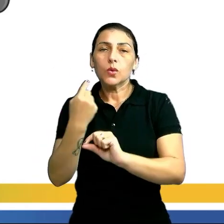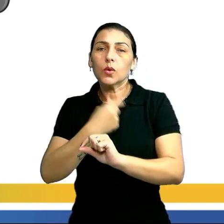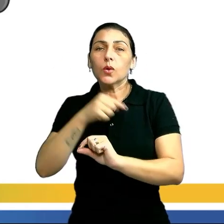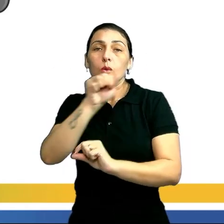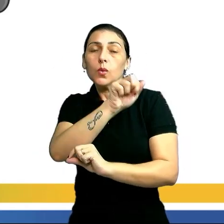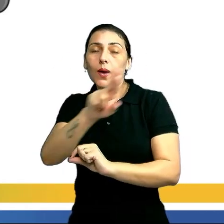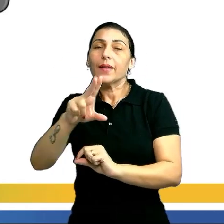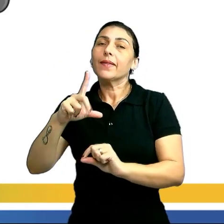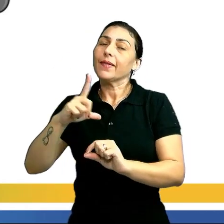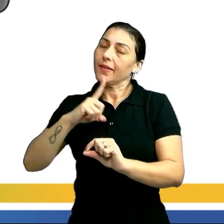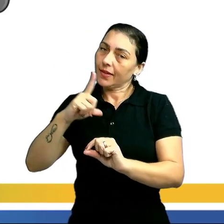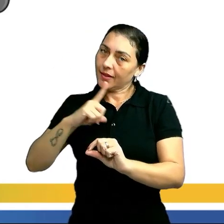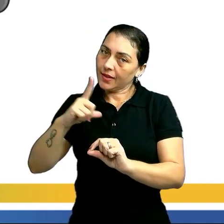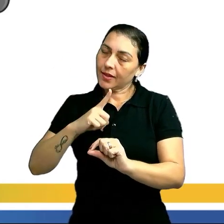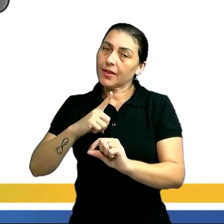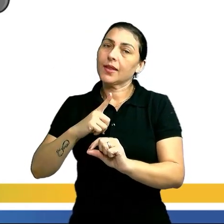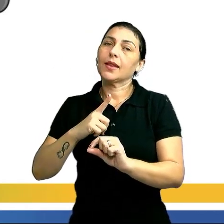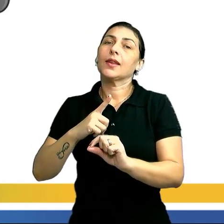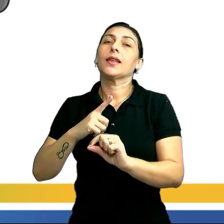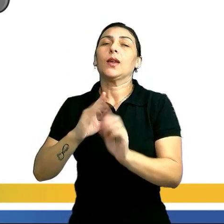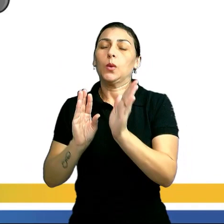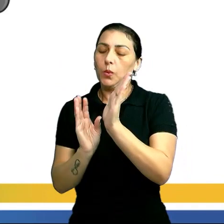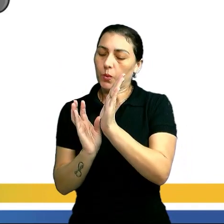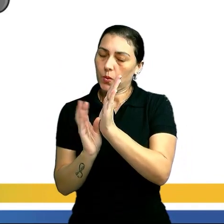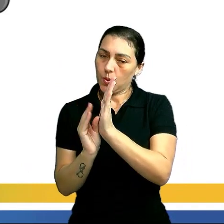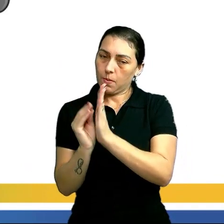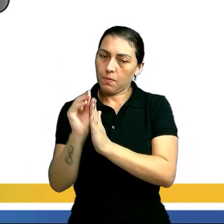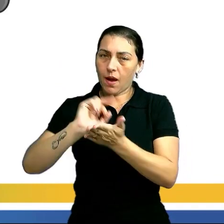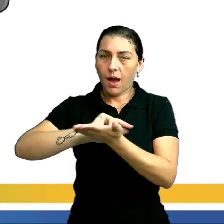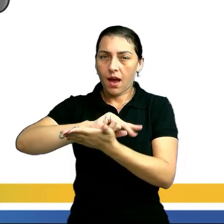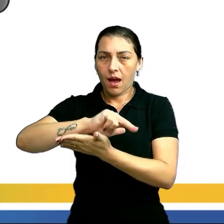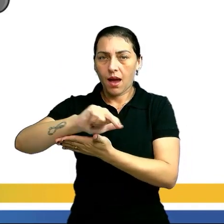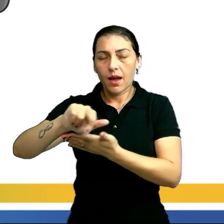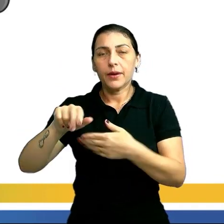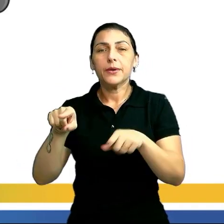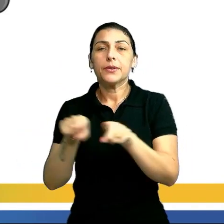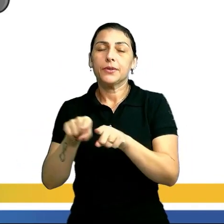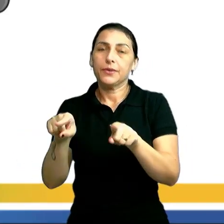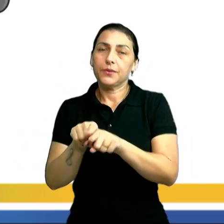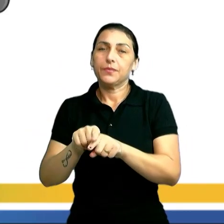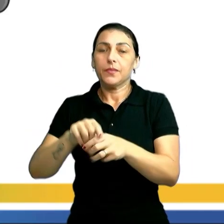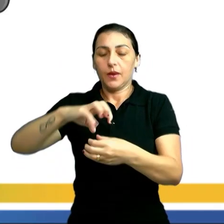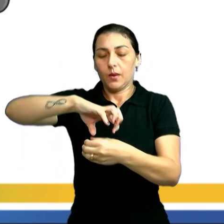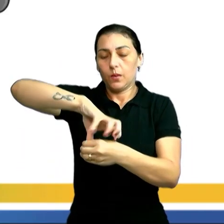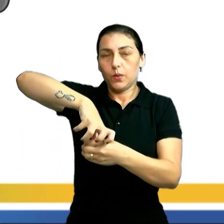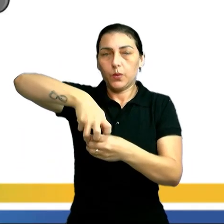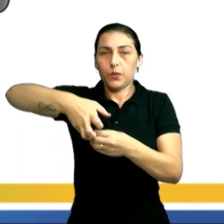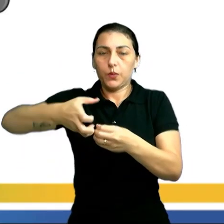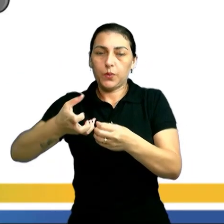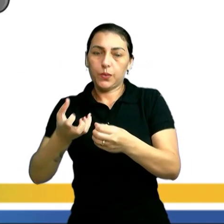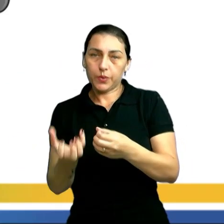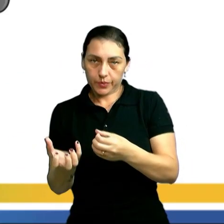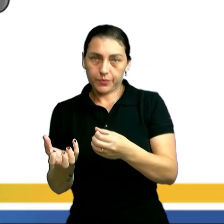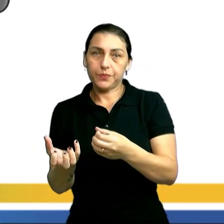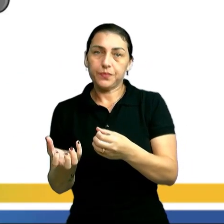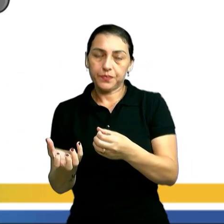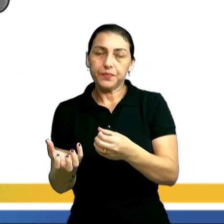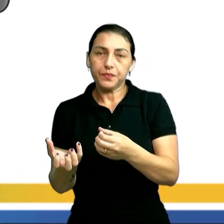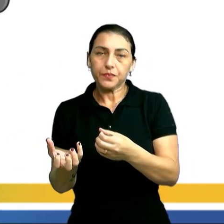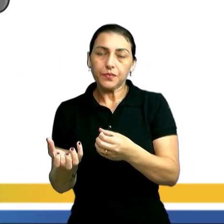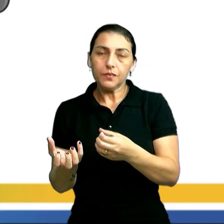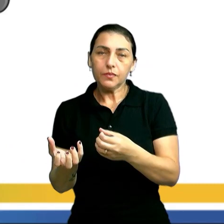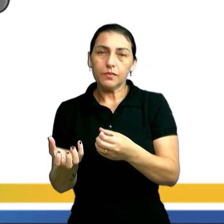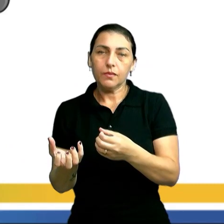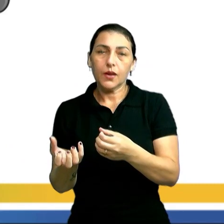ar existem micróbios. E frasco que ficou, ou nos frascos que ficaram